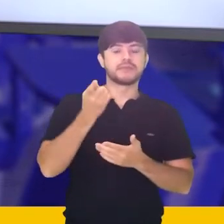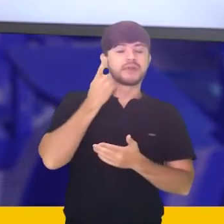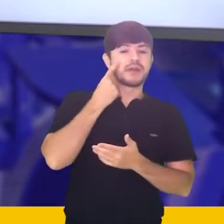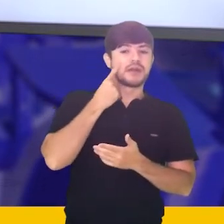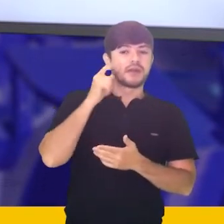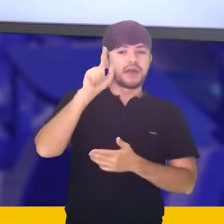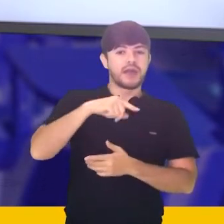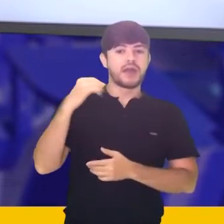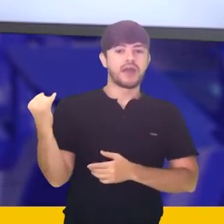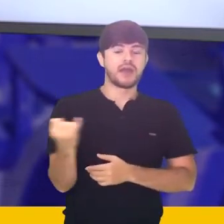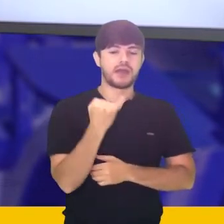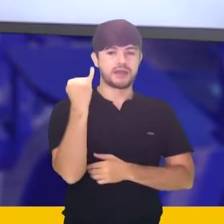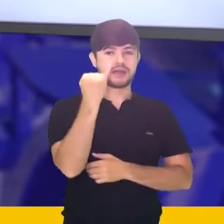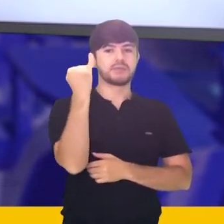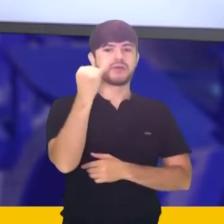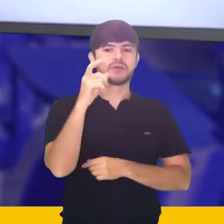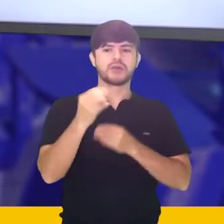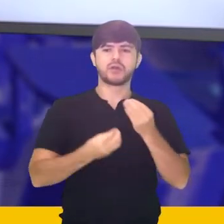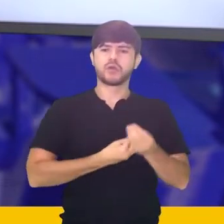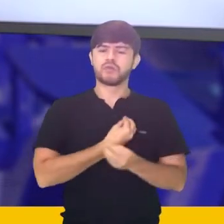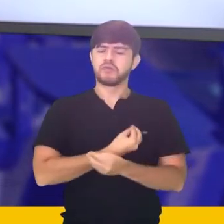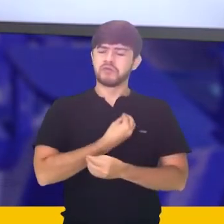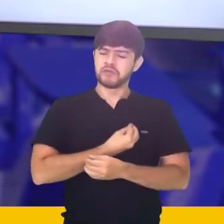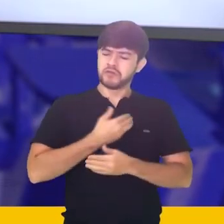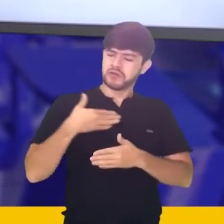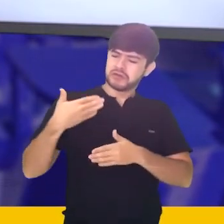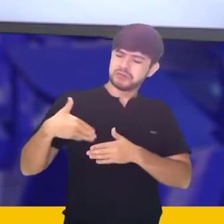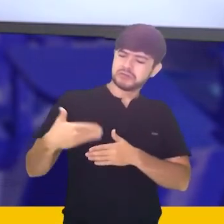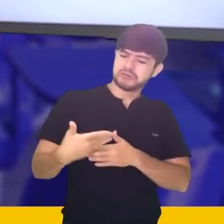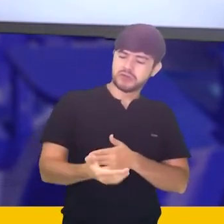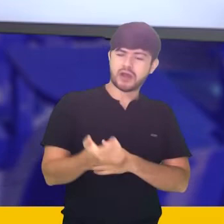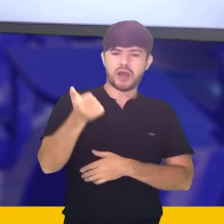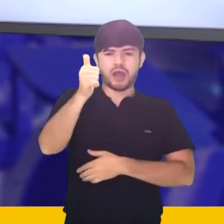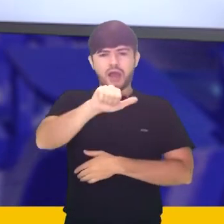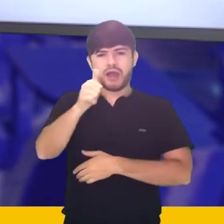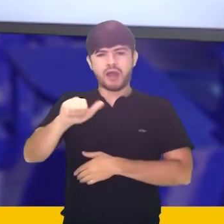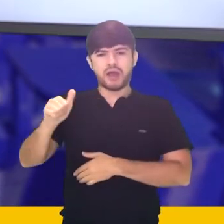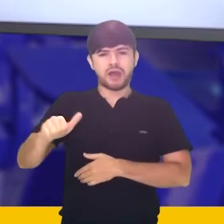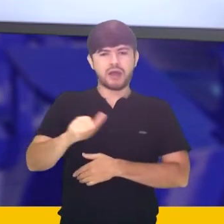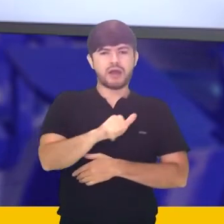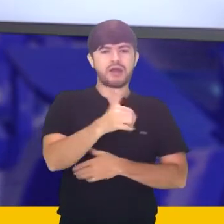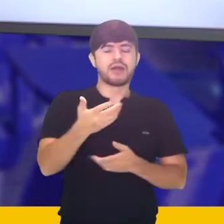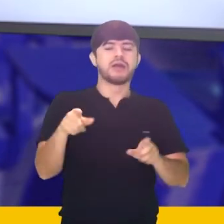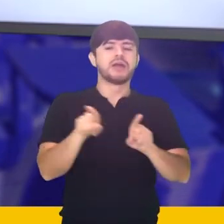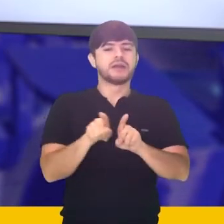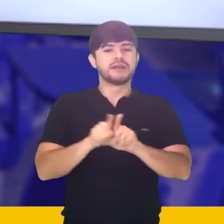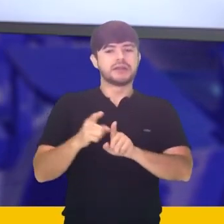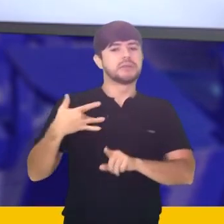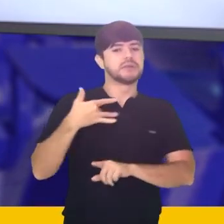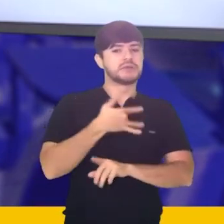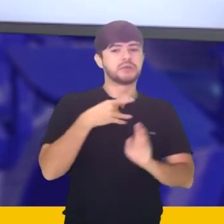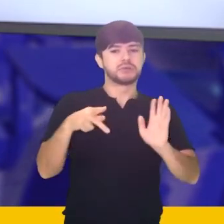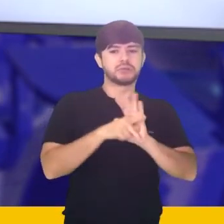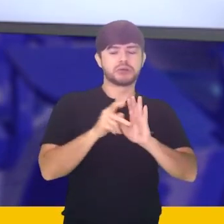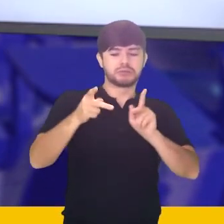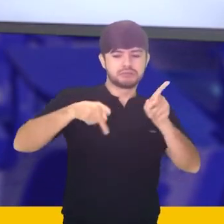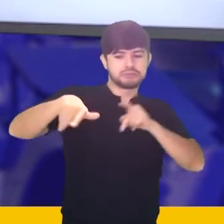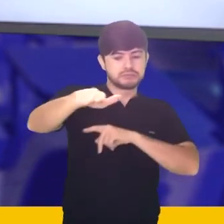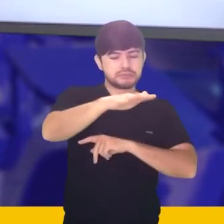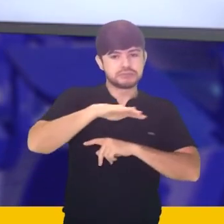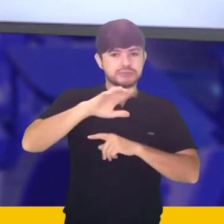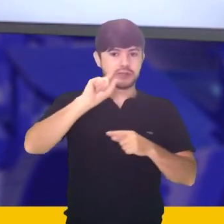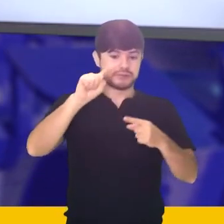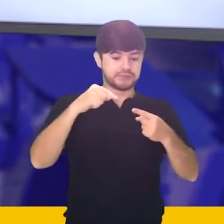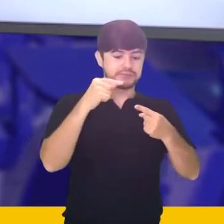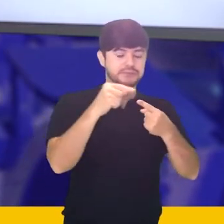importante a gente falar sobre os costumes na hora que a gente vai observar essas questões de atualidades e essa questão de saúde pública que a gente está vivendo. Primeira